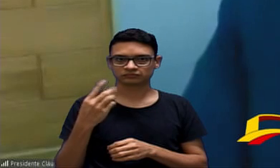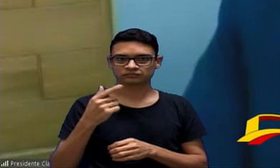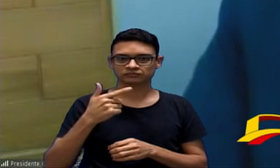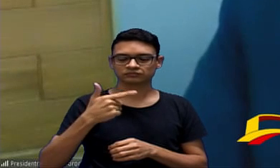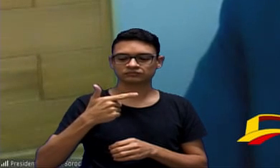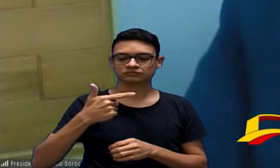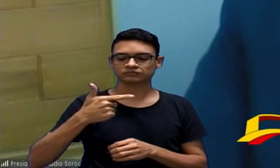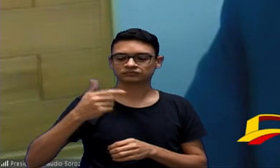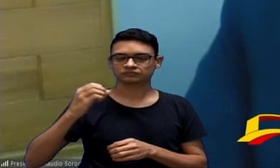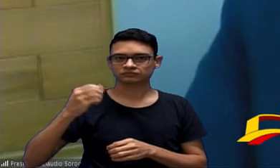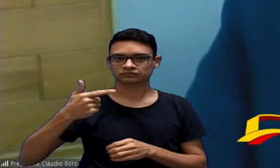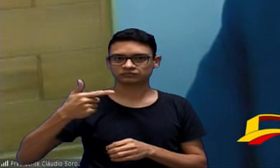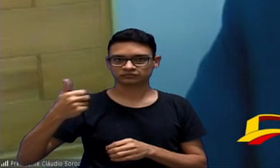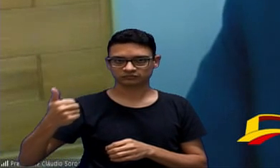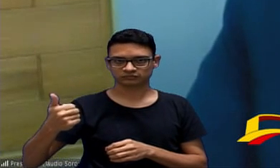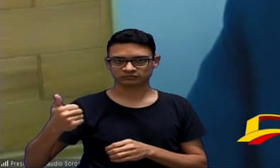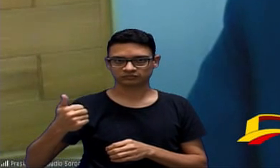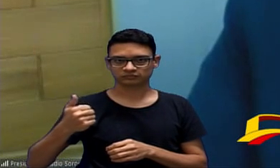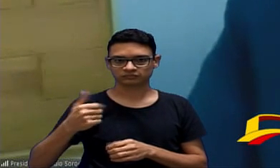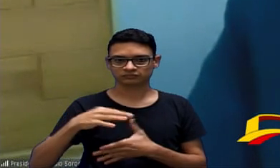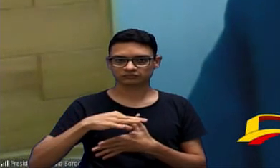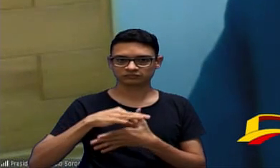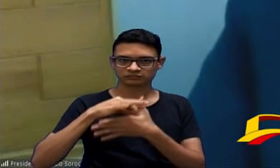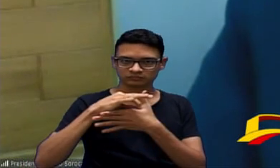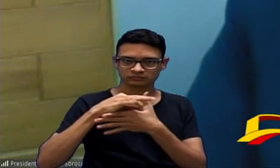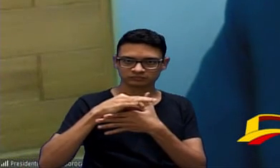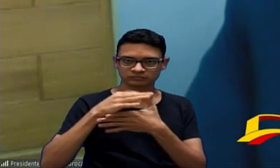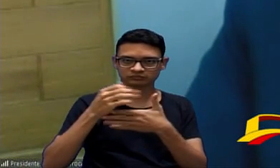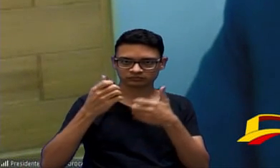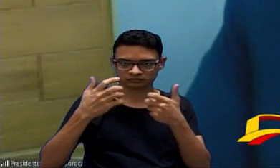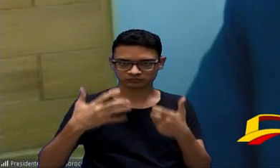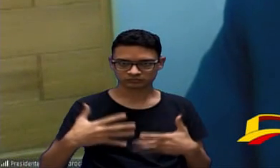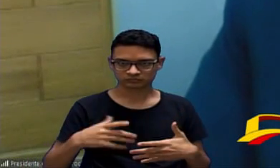213-2021. Vossa Excelência vai dar o parecer ou não? Só para poder já...